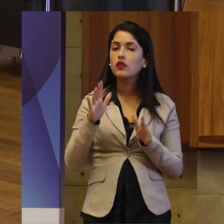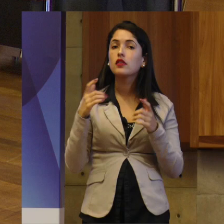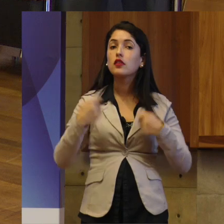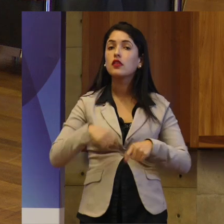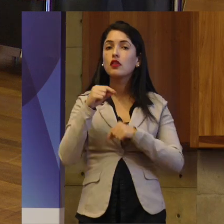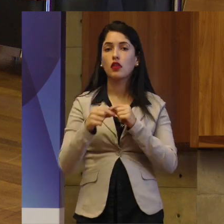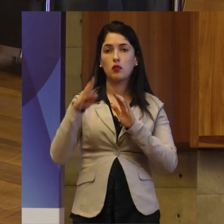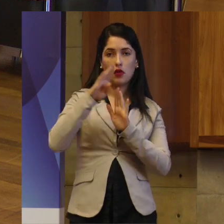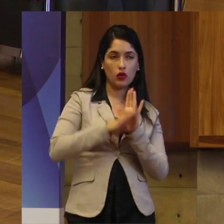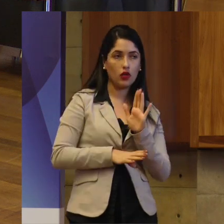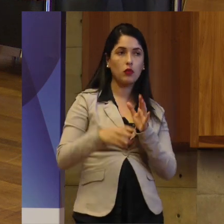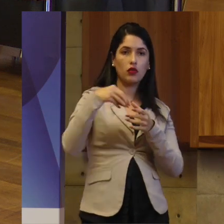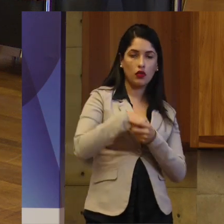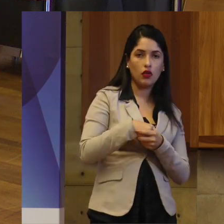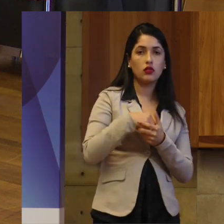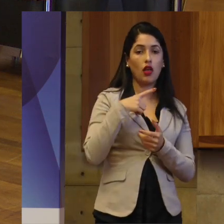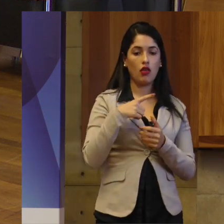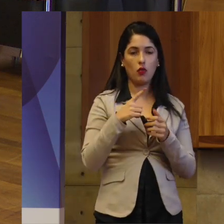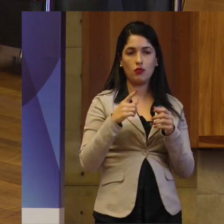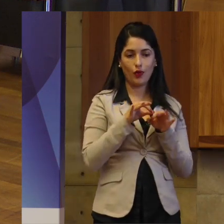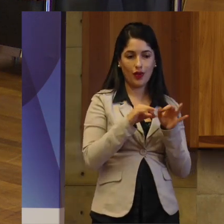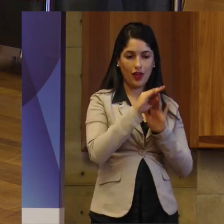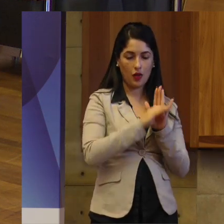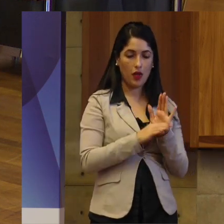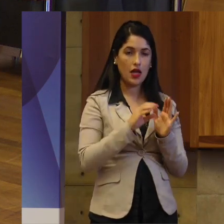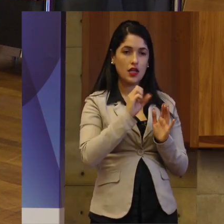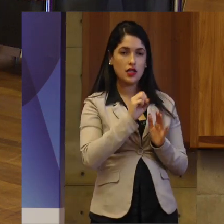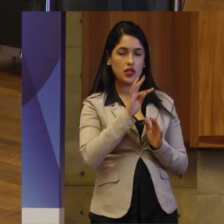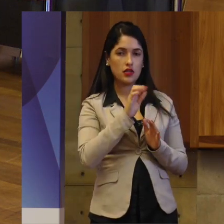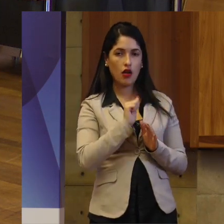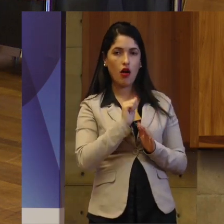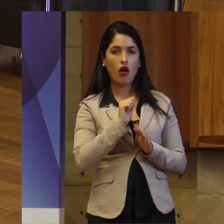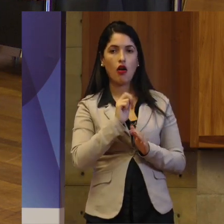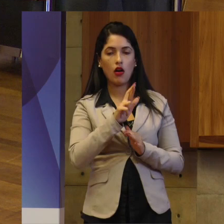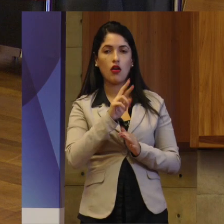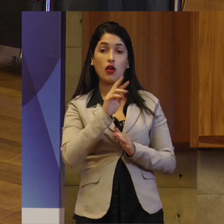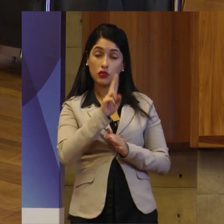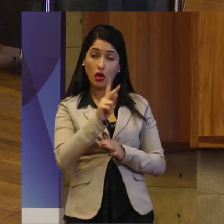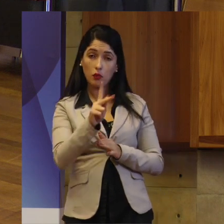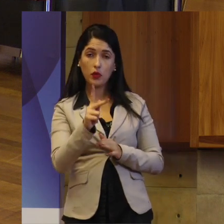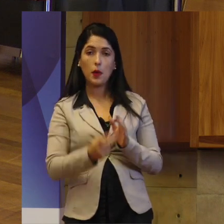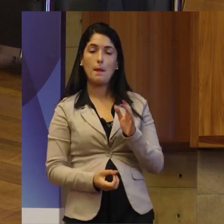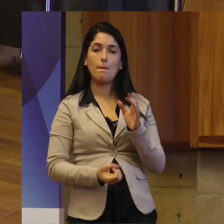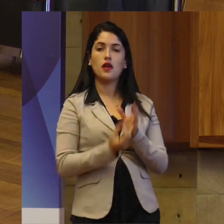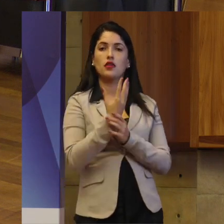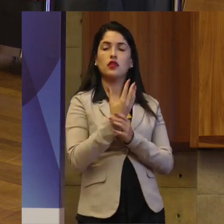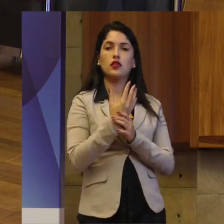Inovação, nós temos um programa chamado Startup Brasil, que é uma parceria do Itamaraty com o Ministério da Economia, Sebrae e